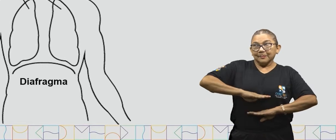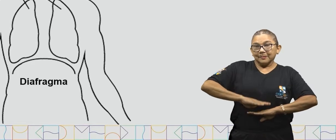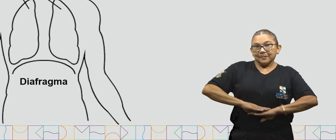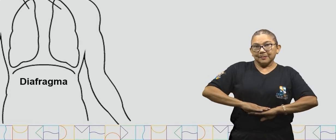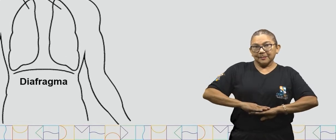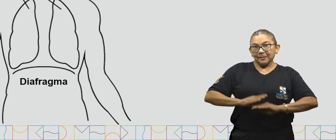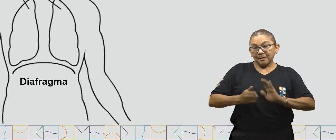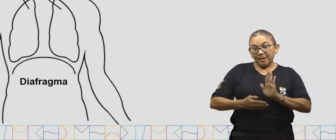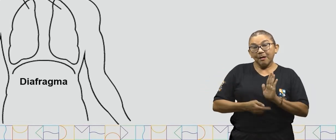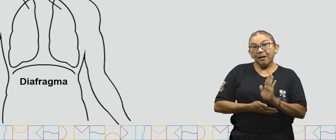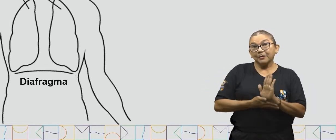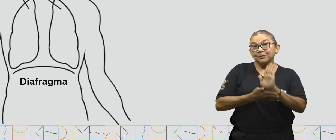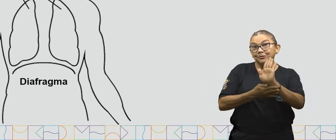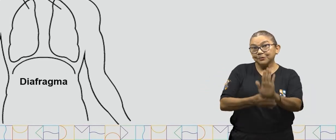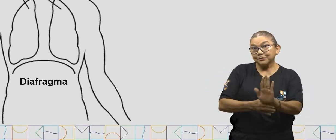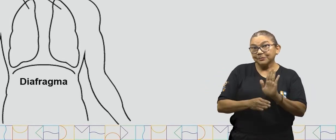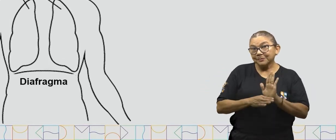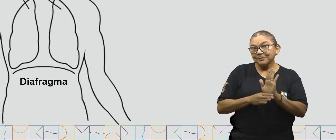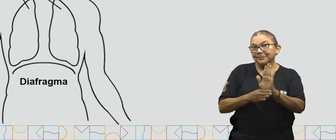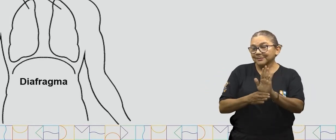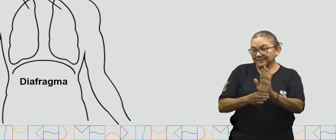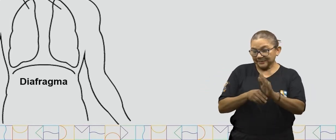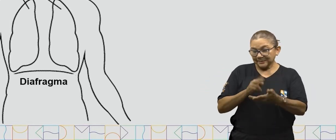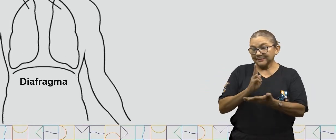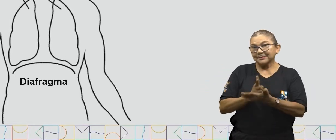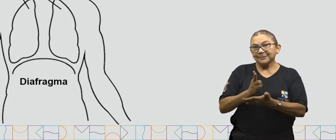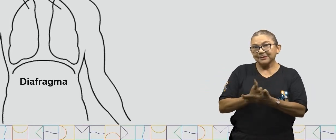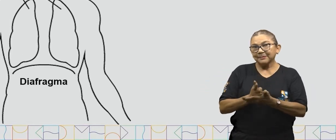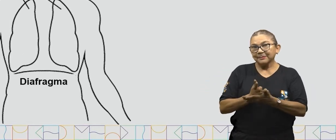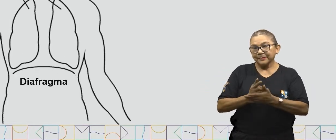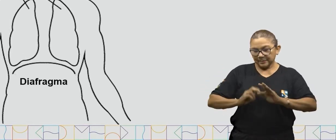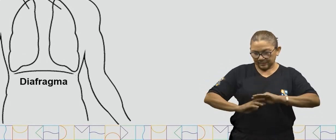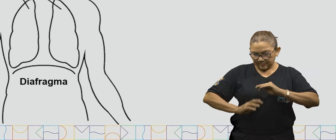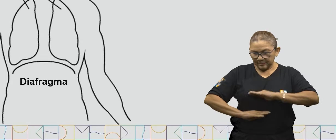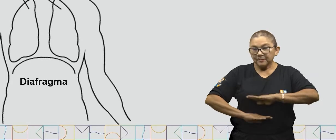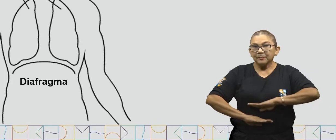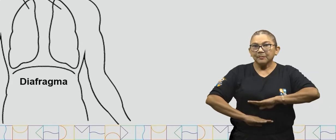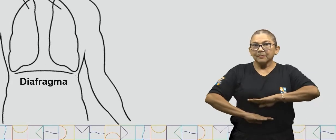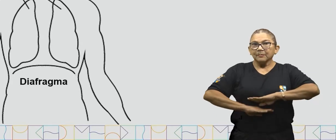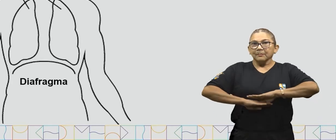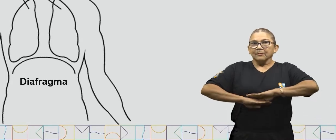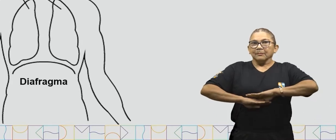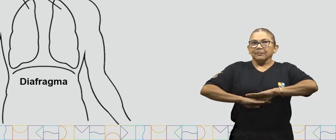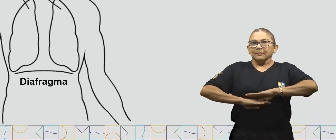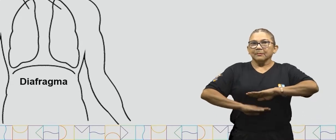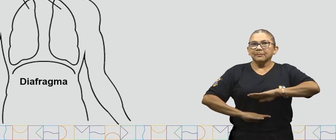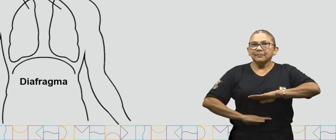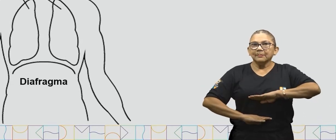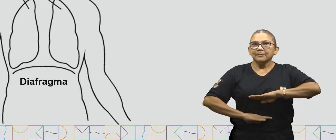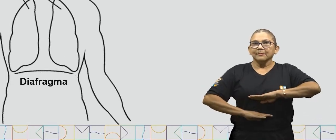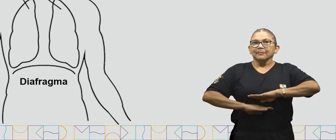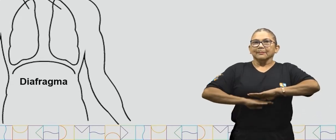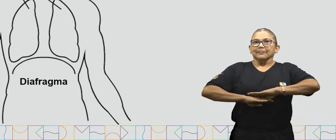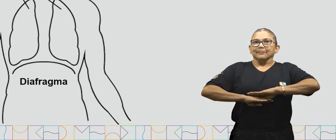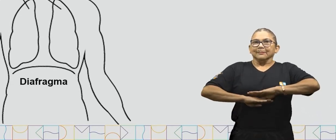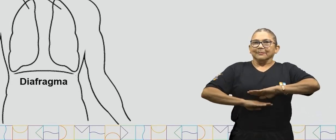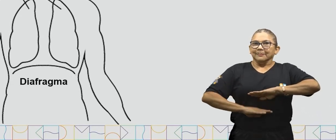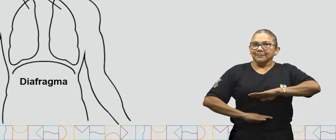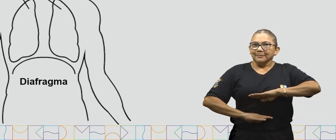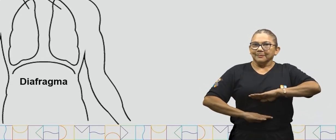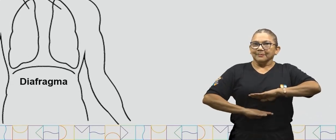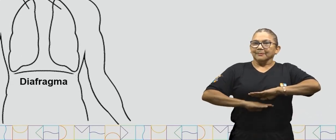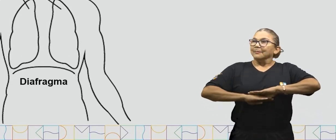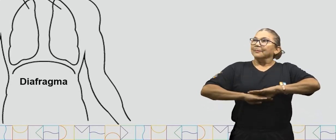tempo todo. Perceba na figura o diafragma se contraindo, fazendo o volume da caixa torácica